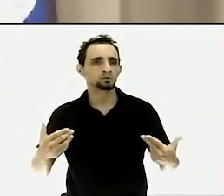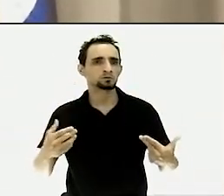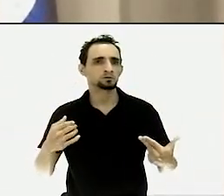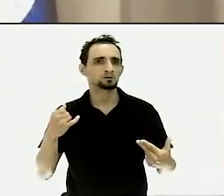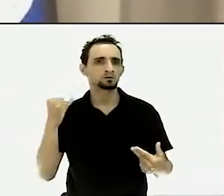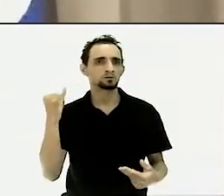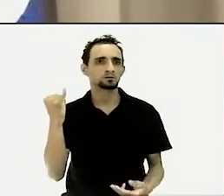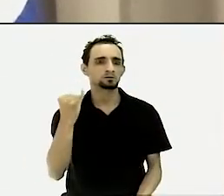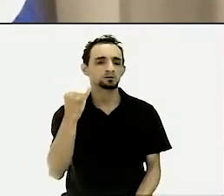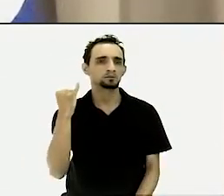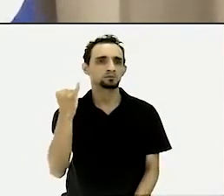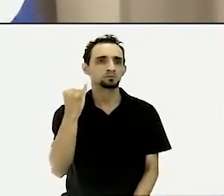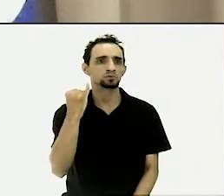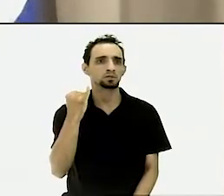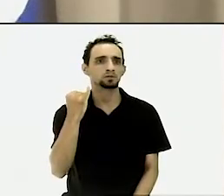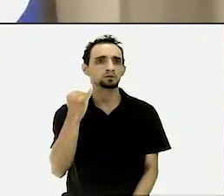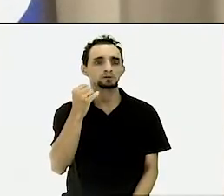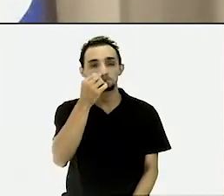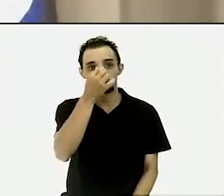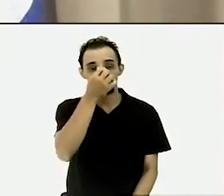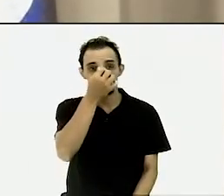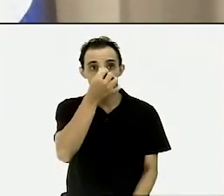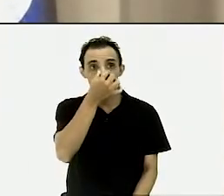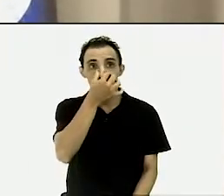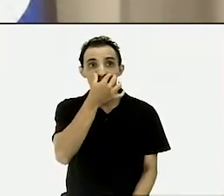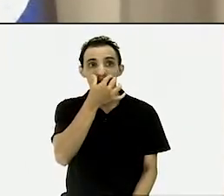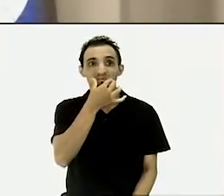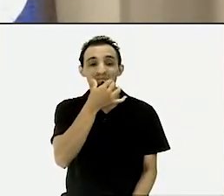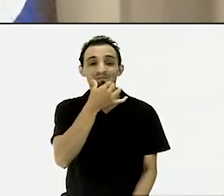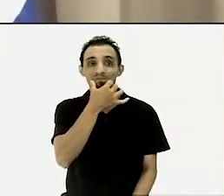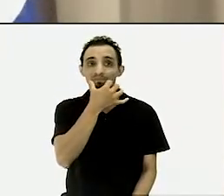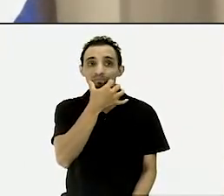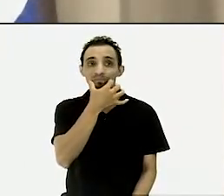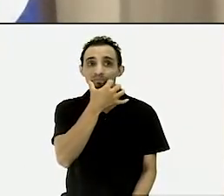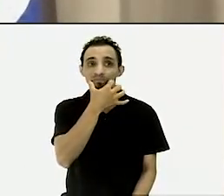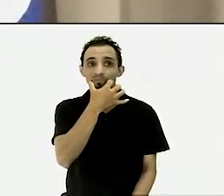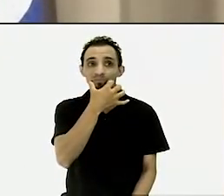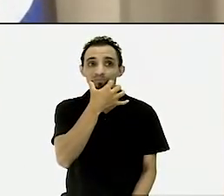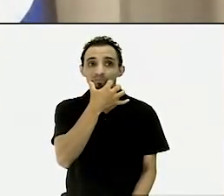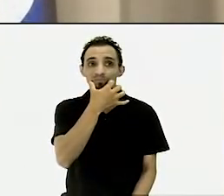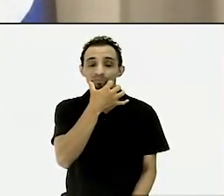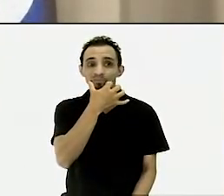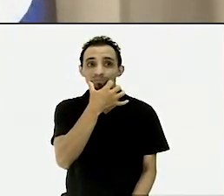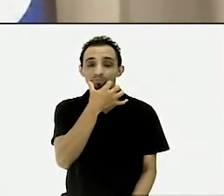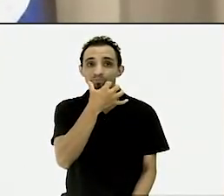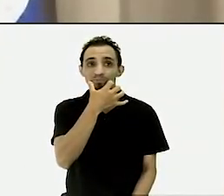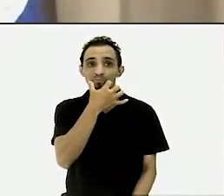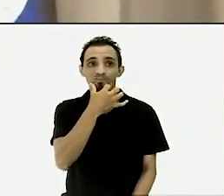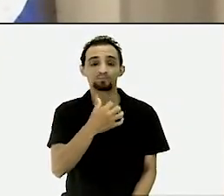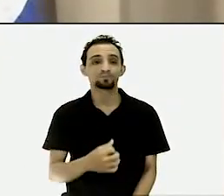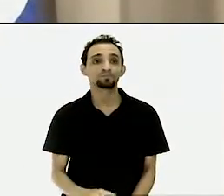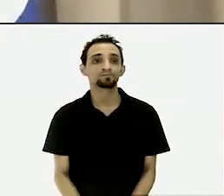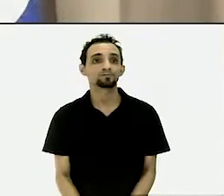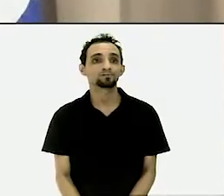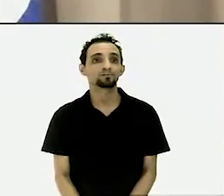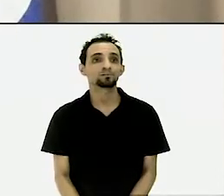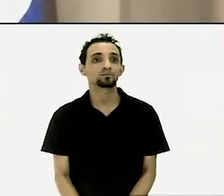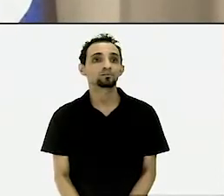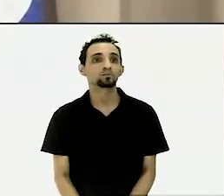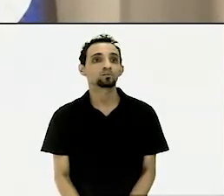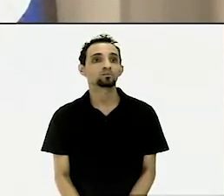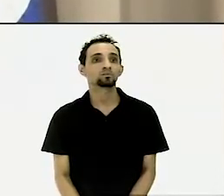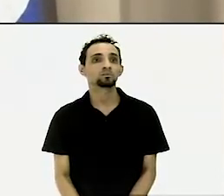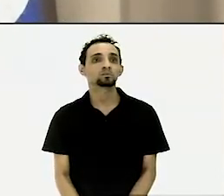repercussão até maior com o andar do tempo, porém estamos aqui para um debate, e esse debate é saudável, do meu ponto de